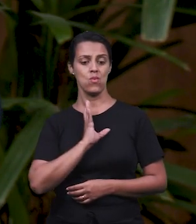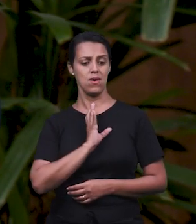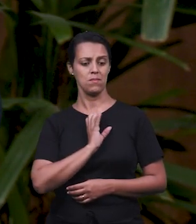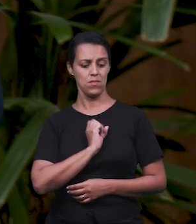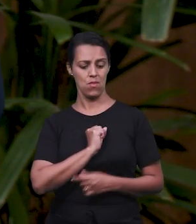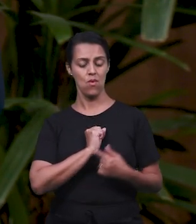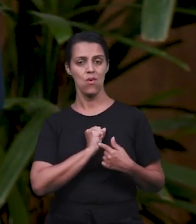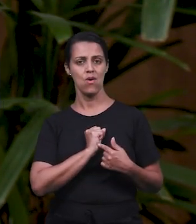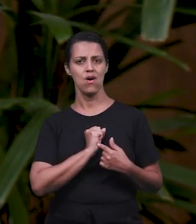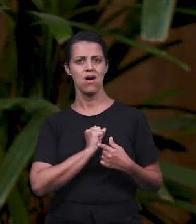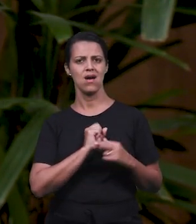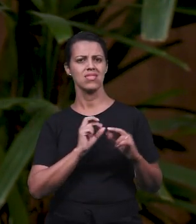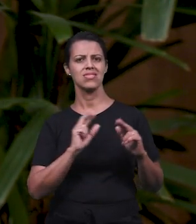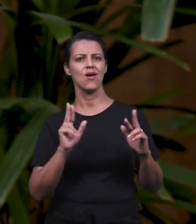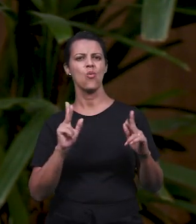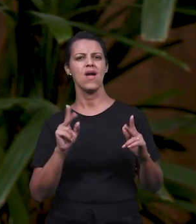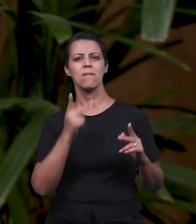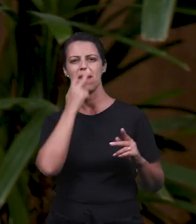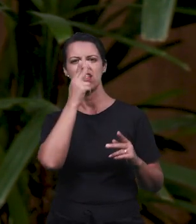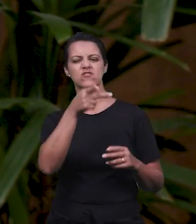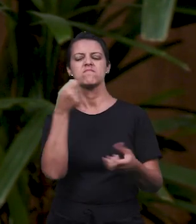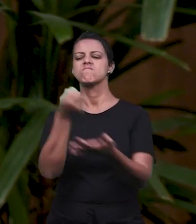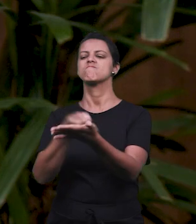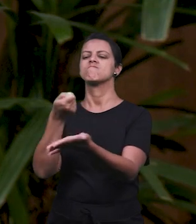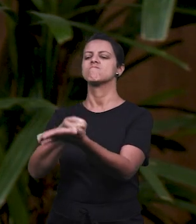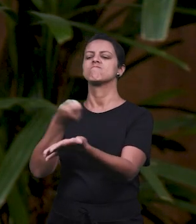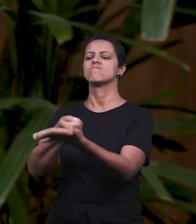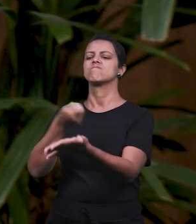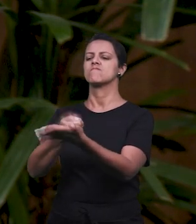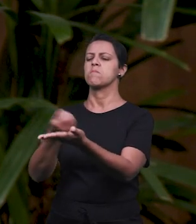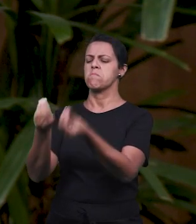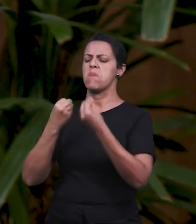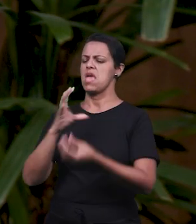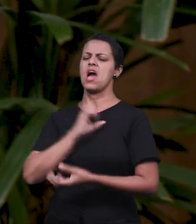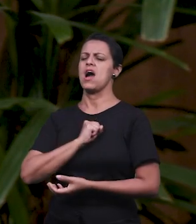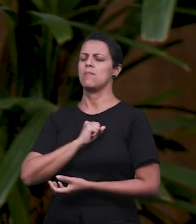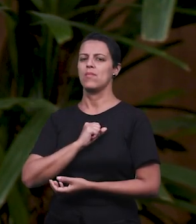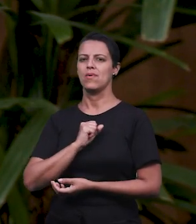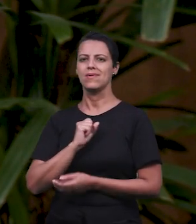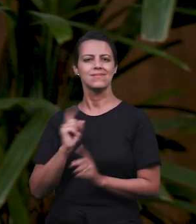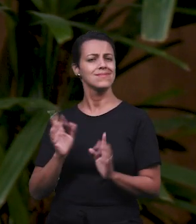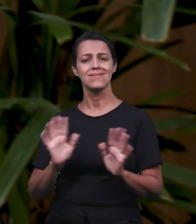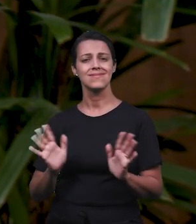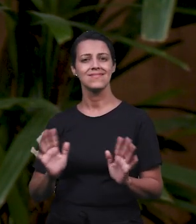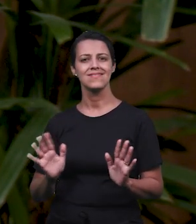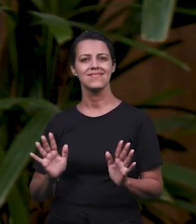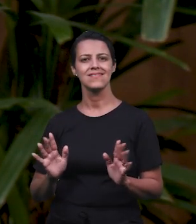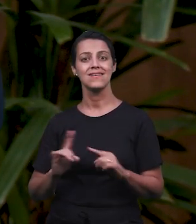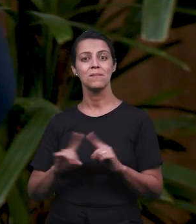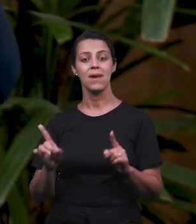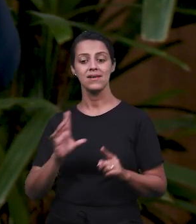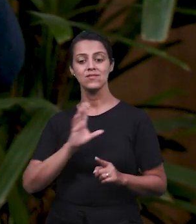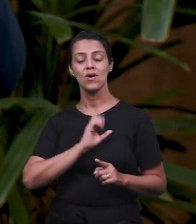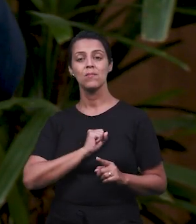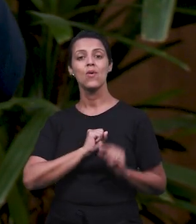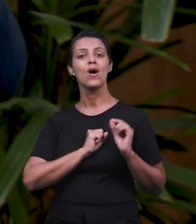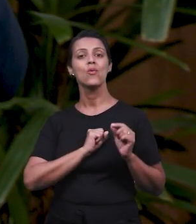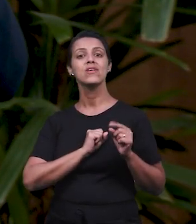você exige de alguém, mas o amor é aquilo que você